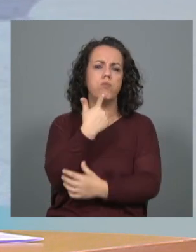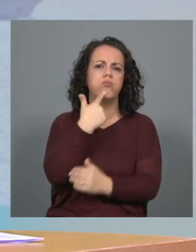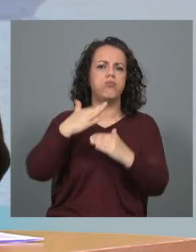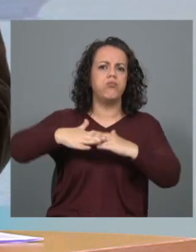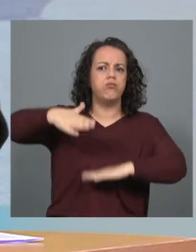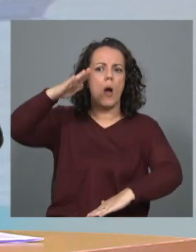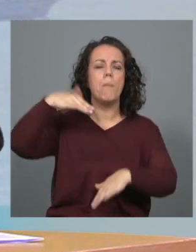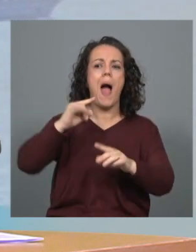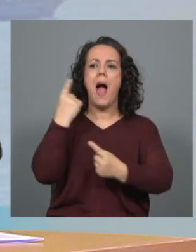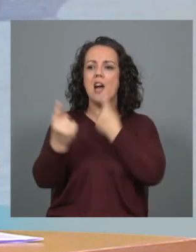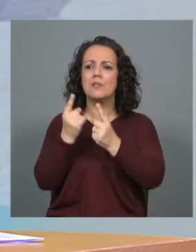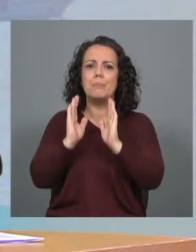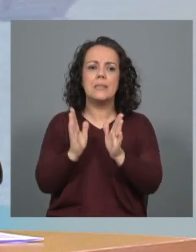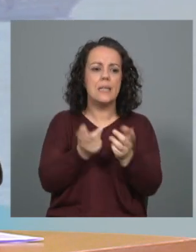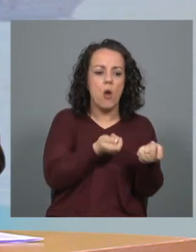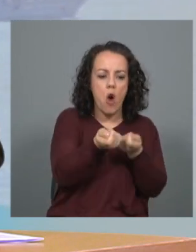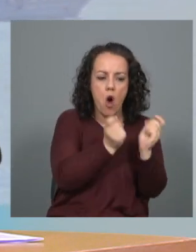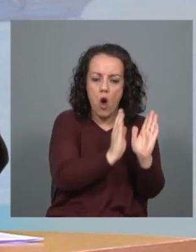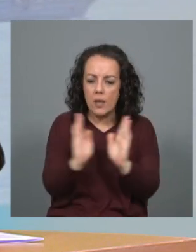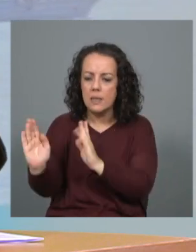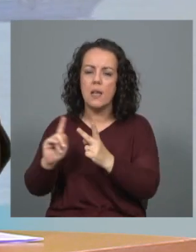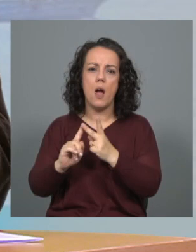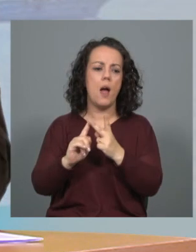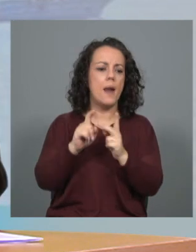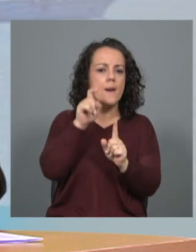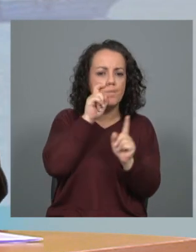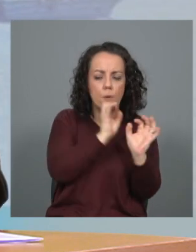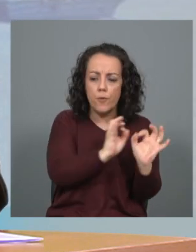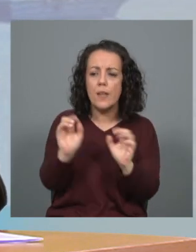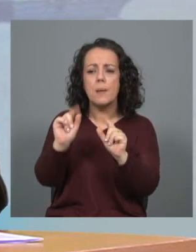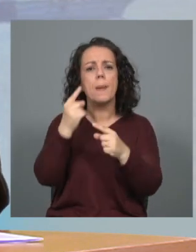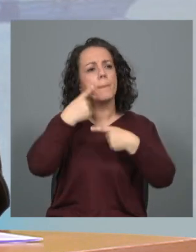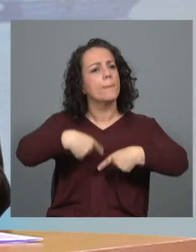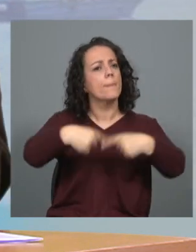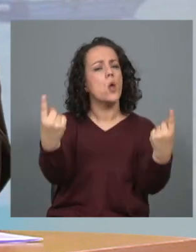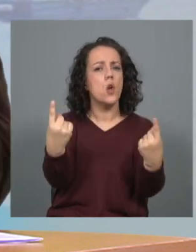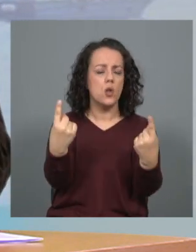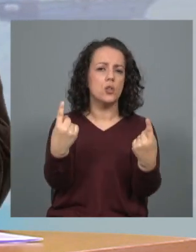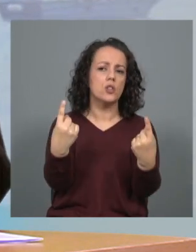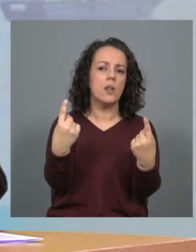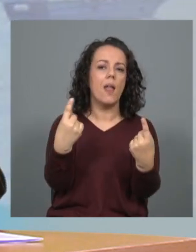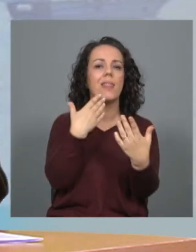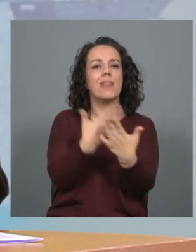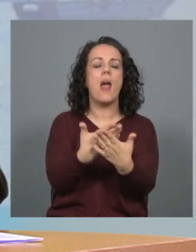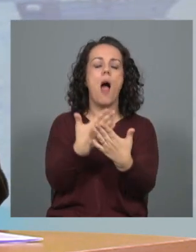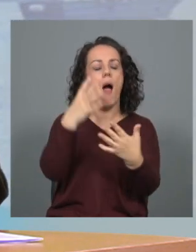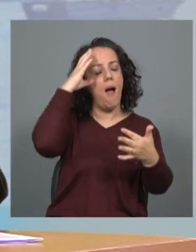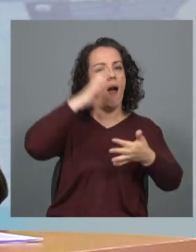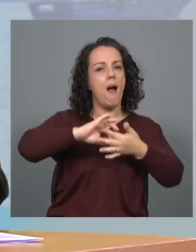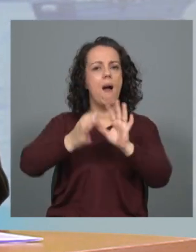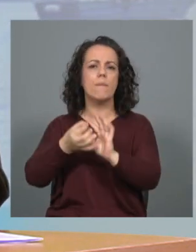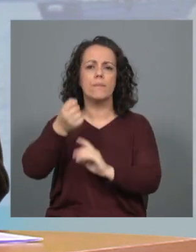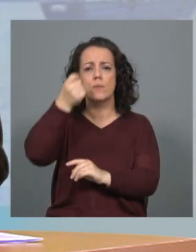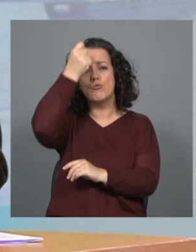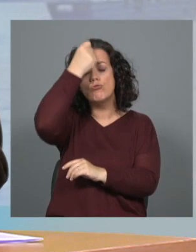organizar, salvaguardar e disponibilizar para que se possa também trabalhar historicamente, sobre a história das